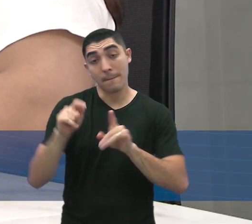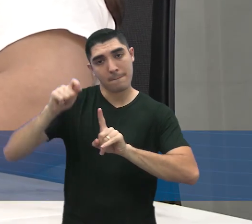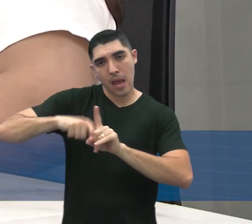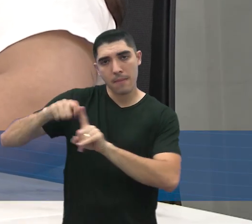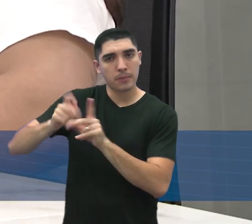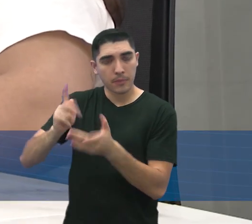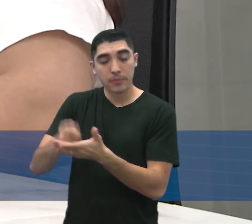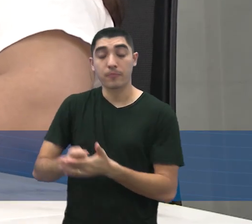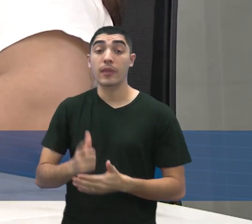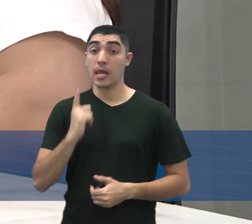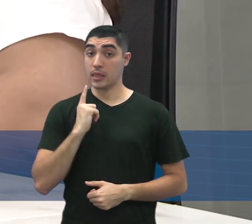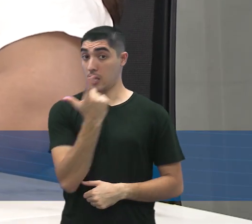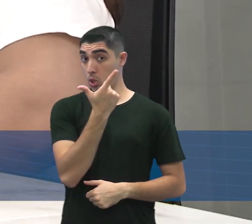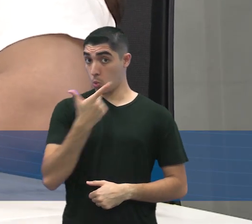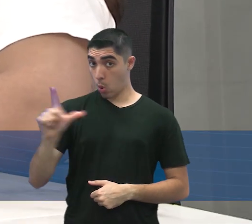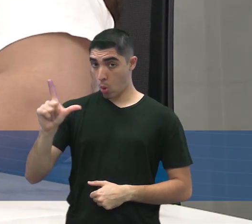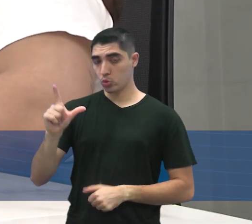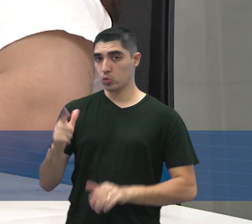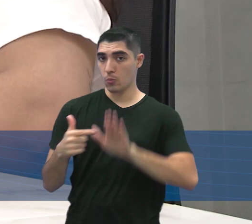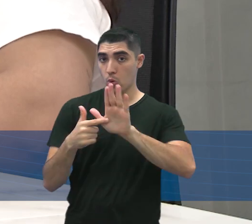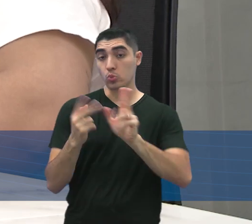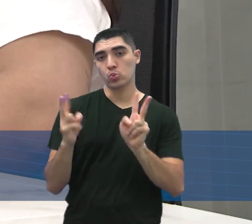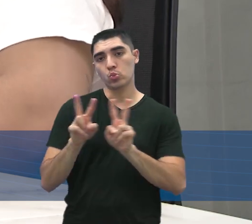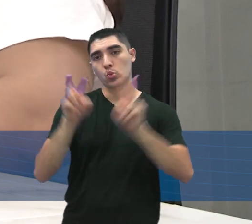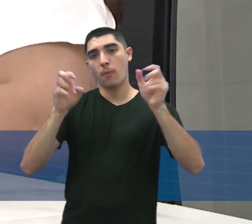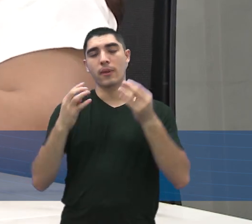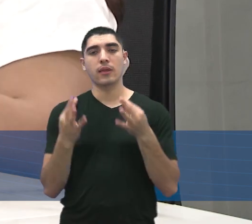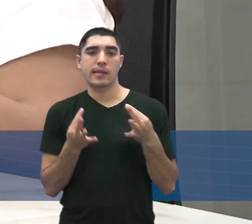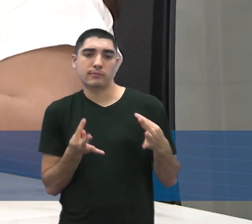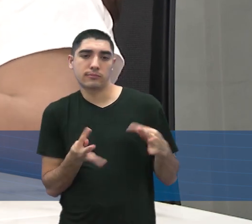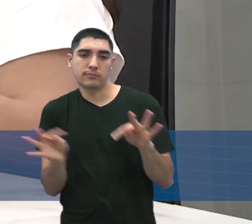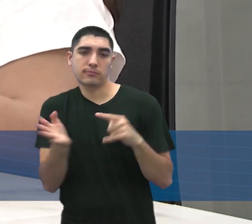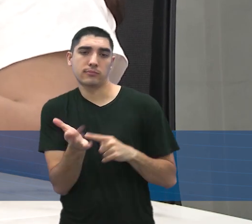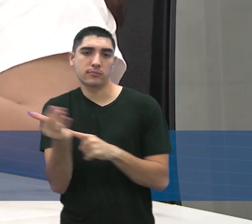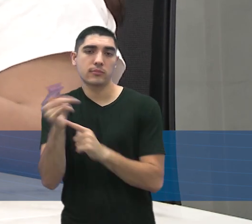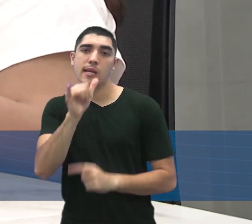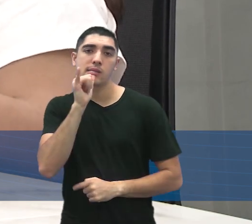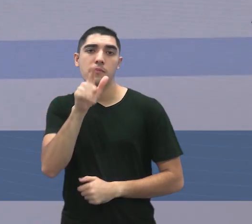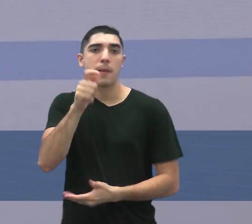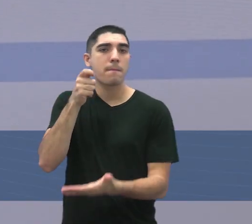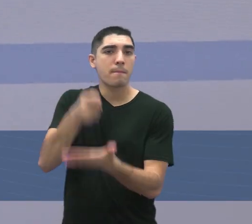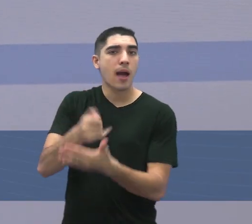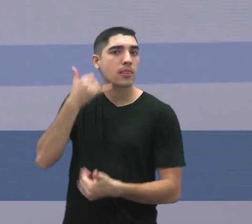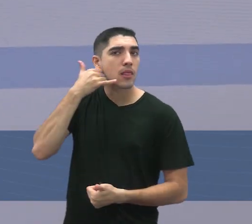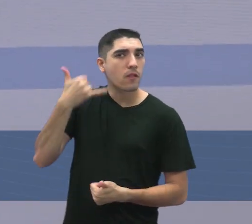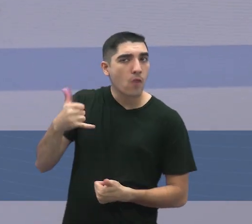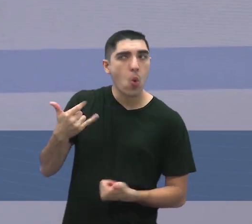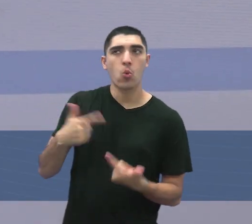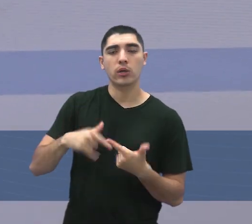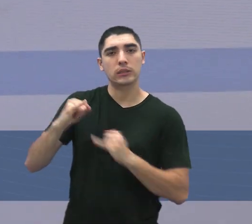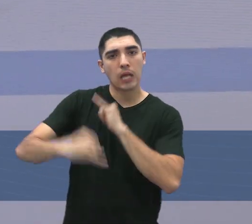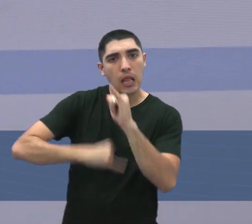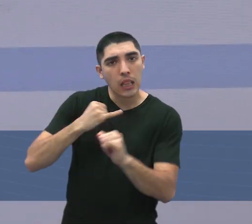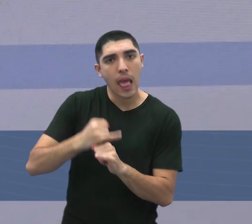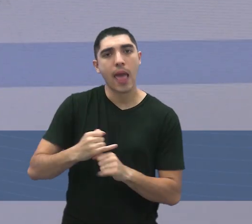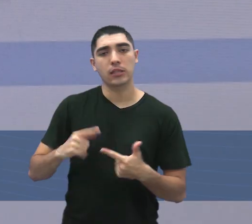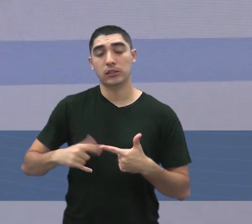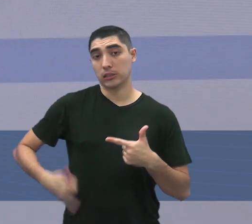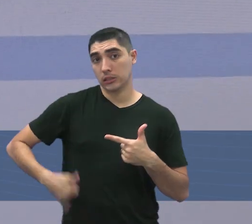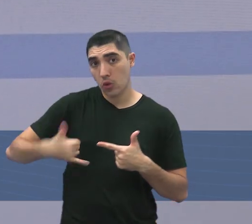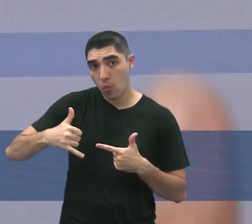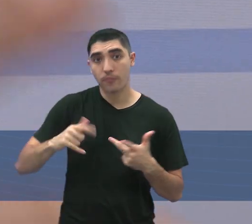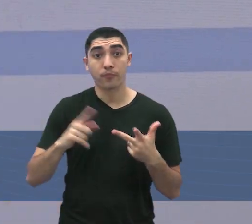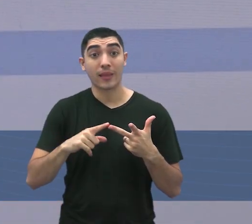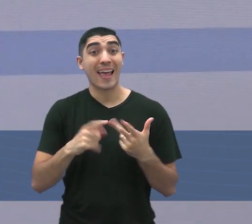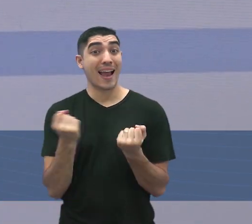também separada aqui para você preencher em relação à tecnologia, então quanto você gasta com telefone, com internet, com celular. Tem a